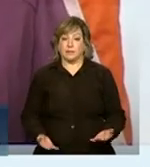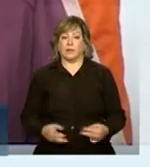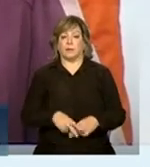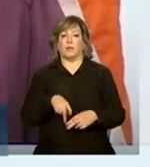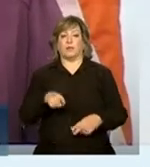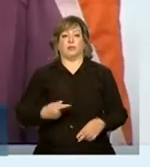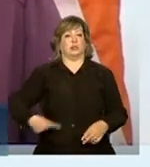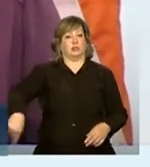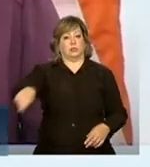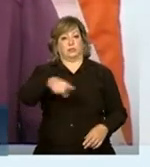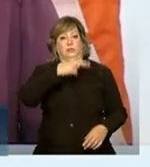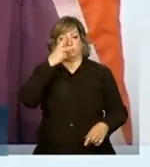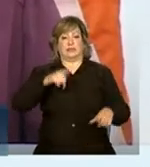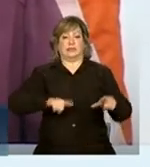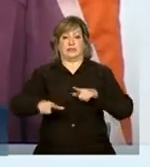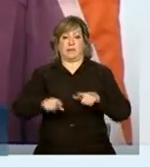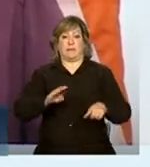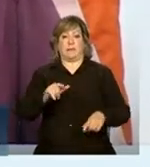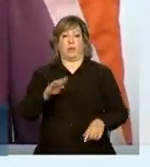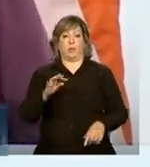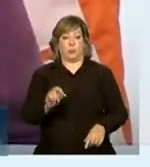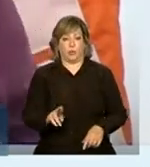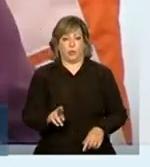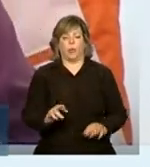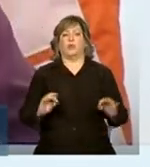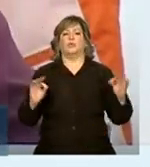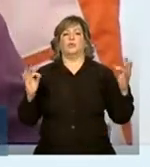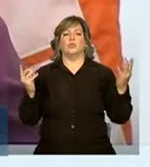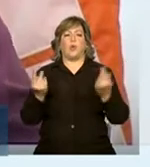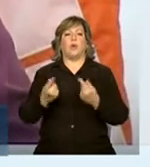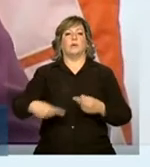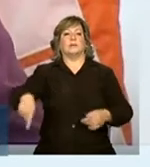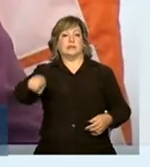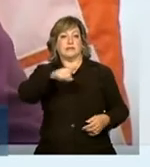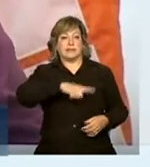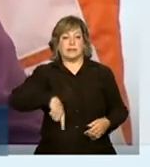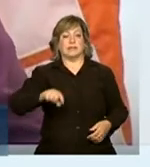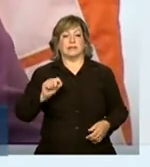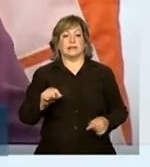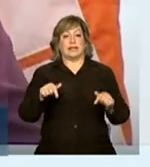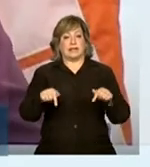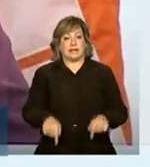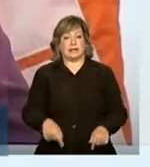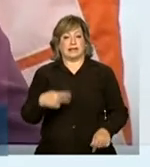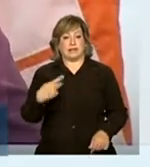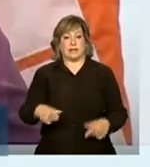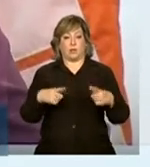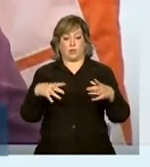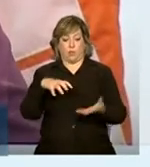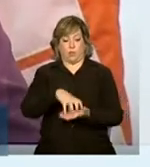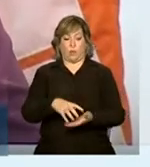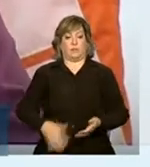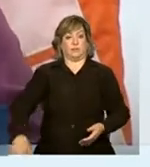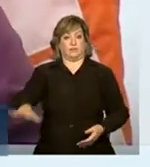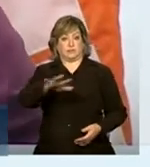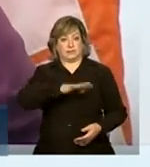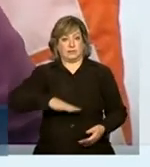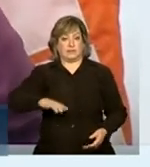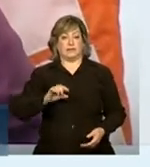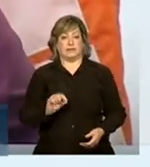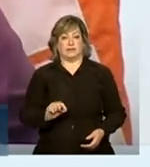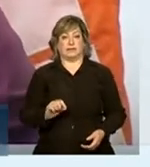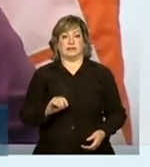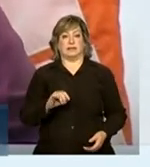aos trabalhadores da Baltô e todos aqueles aqui dessa comunidade, da